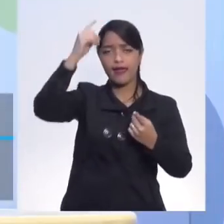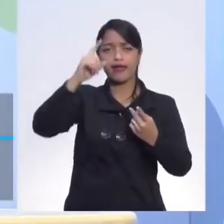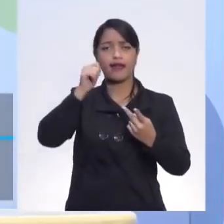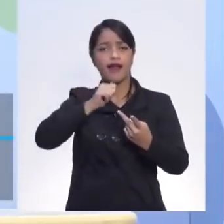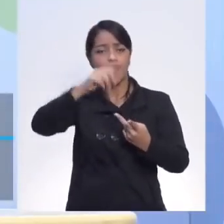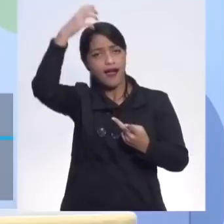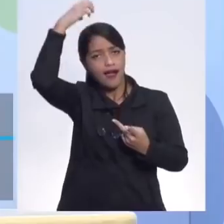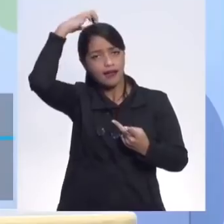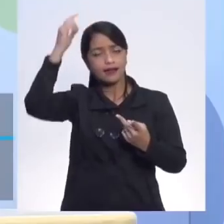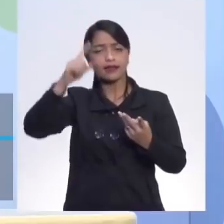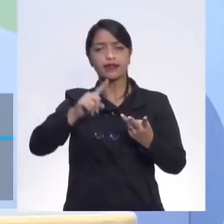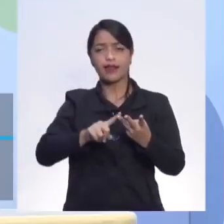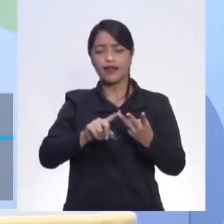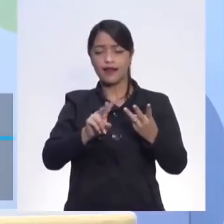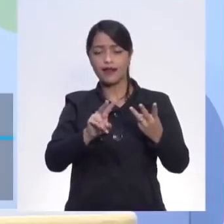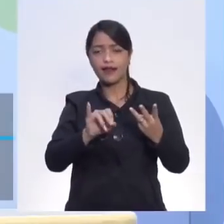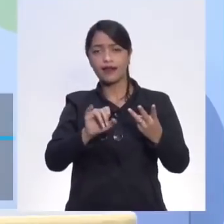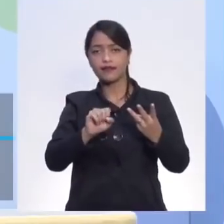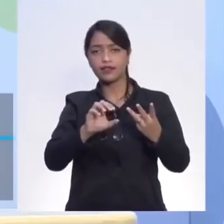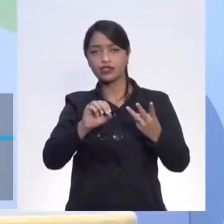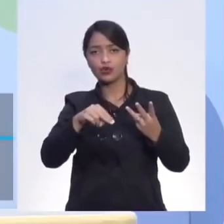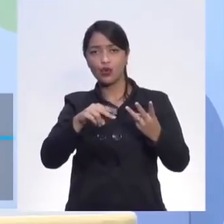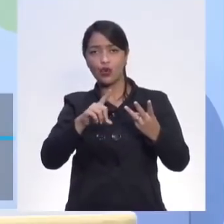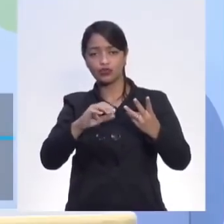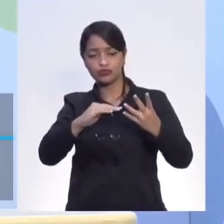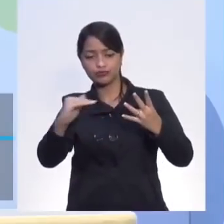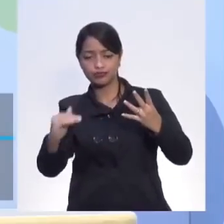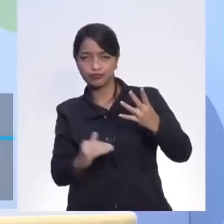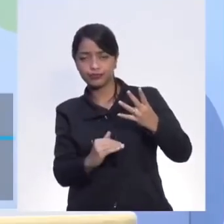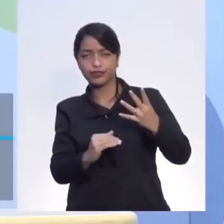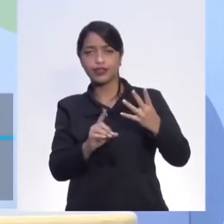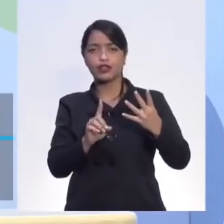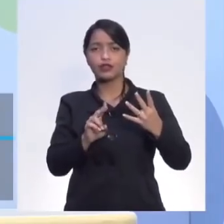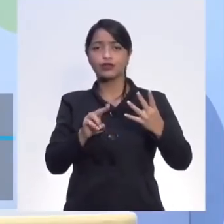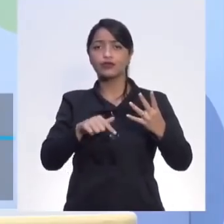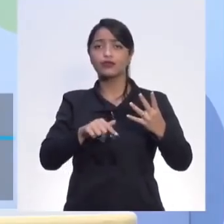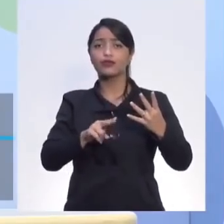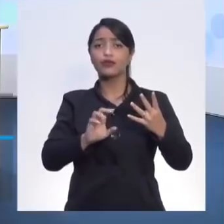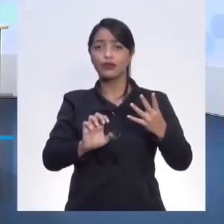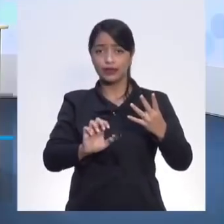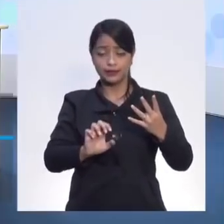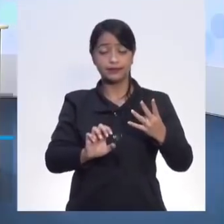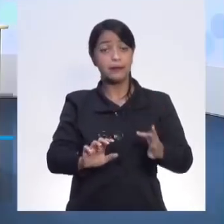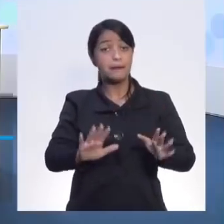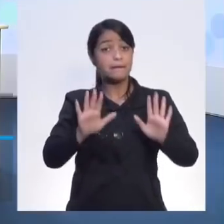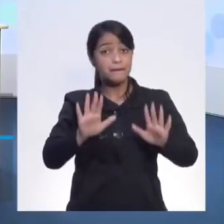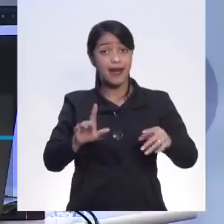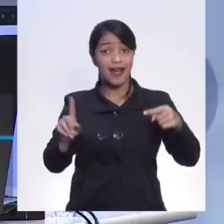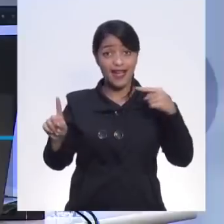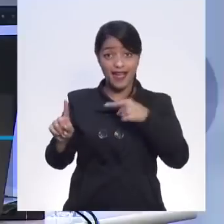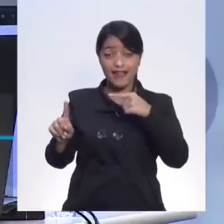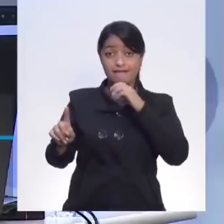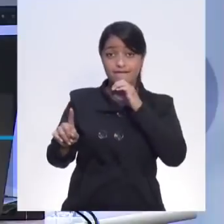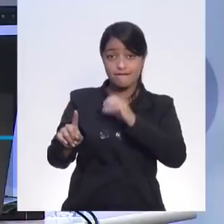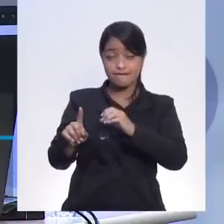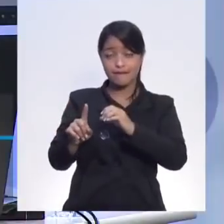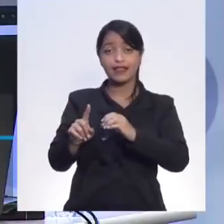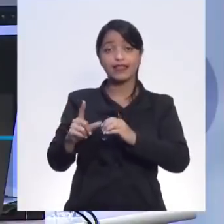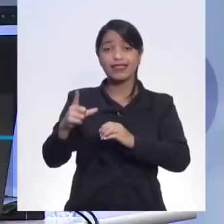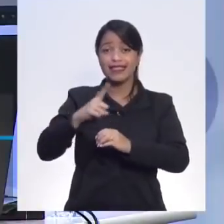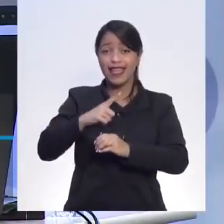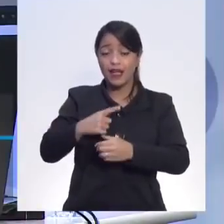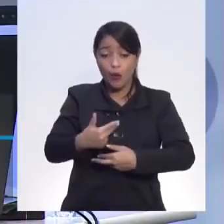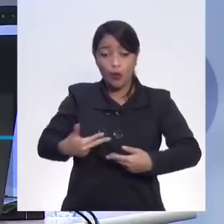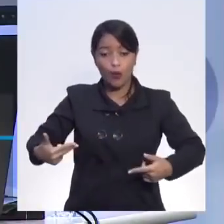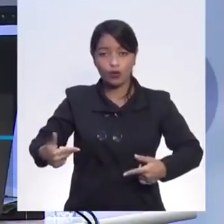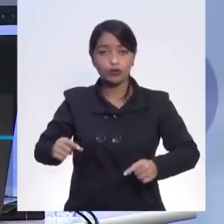consideração, né? Nessa questão de Exatamente. por que ele Só ser que de valor, o que né? ele tinha, esse visconde? Coitado. Só a cartola. Gente, ele era